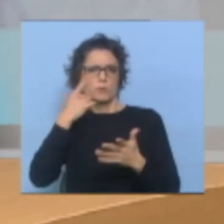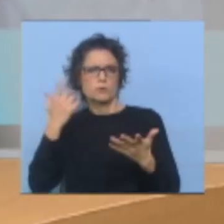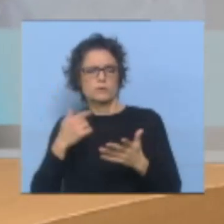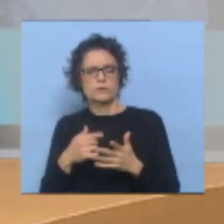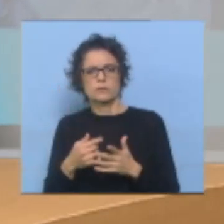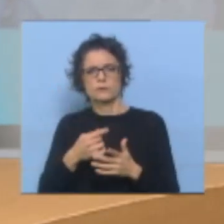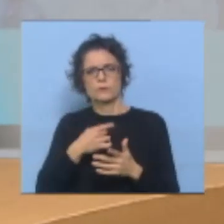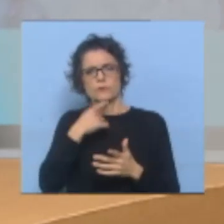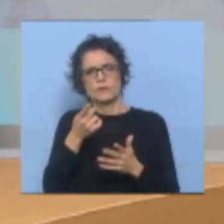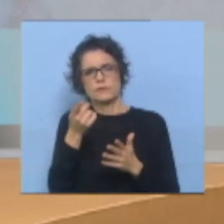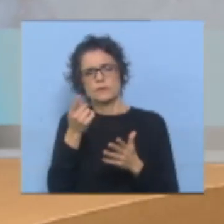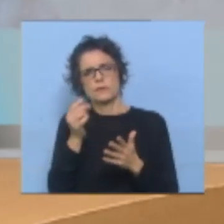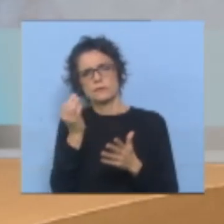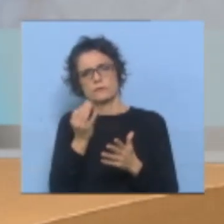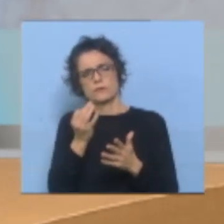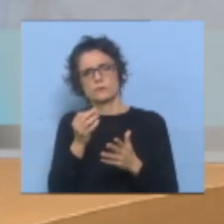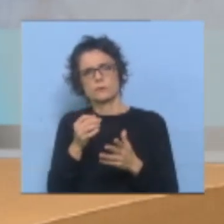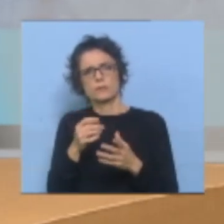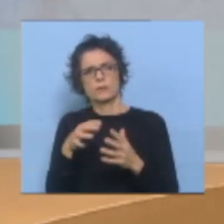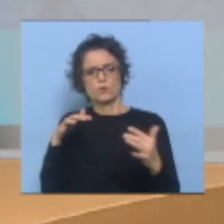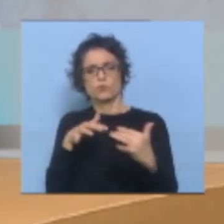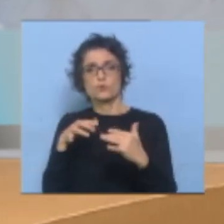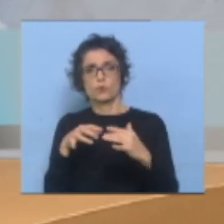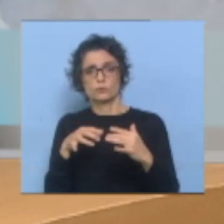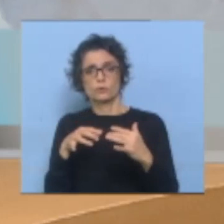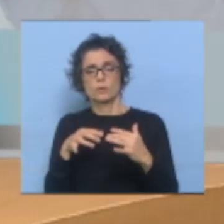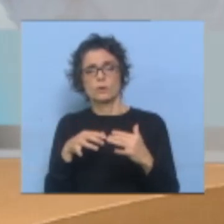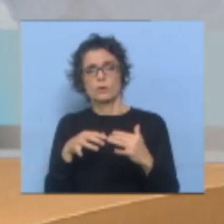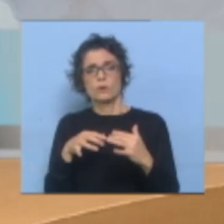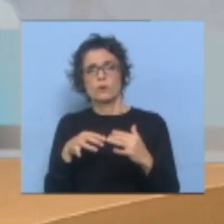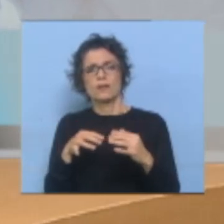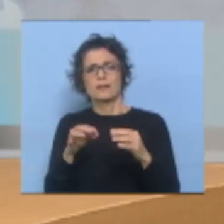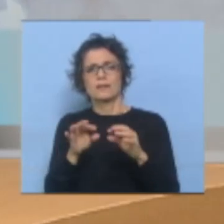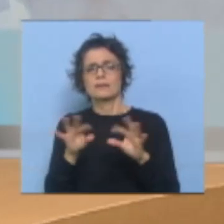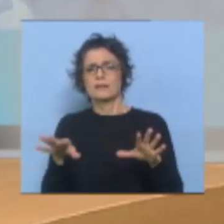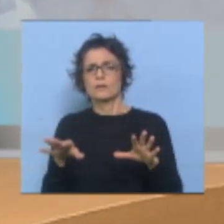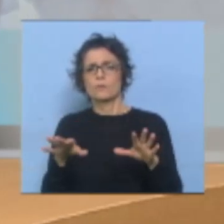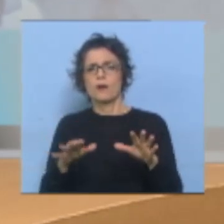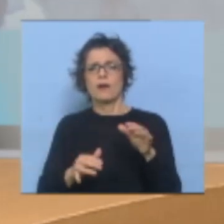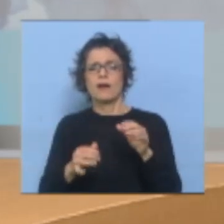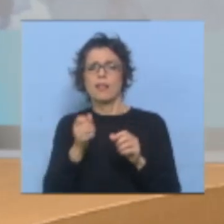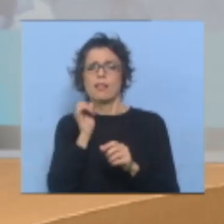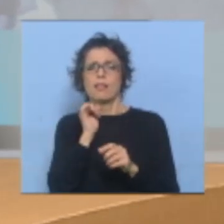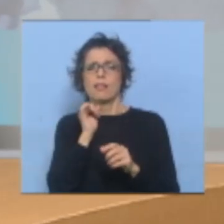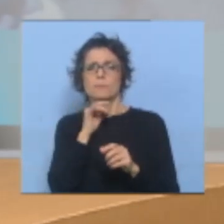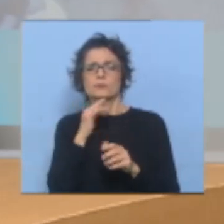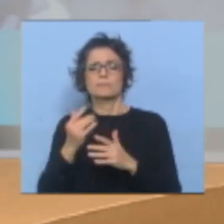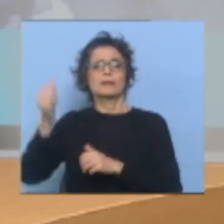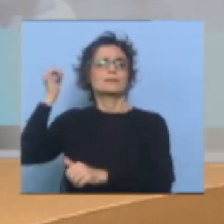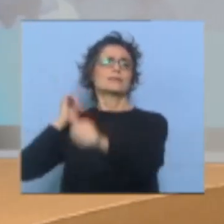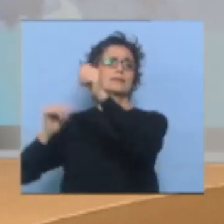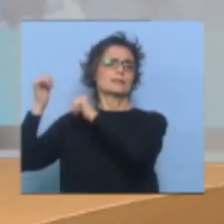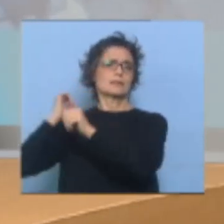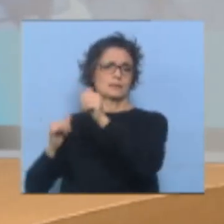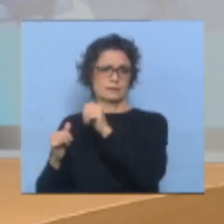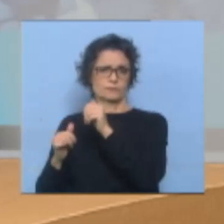que o futebol correspondia, no fundo, a um regresso às origens da humanidade, em que